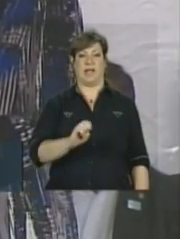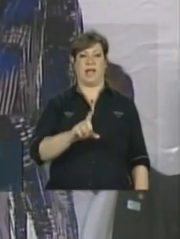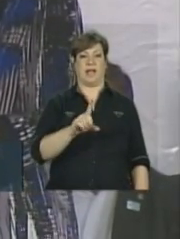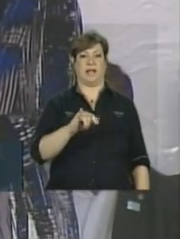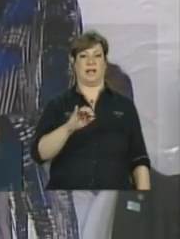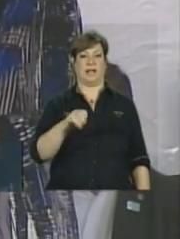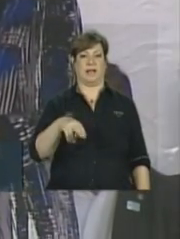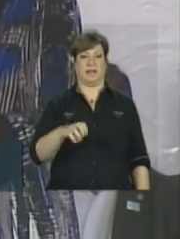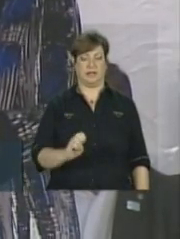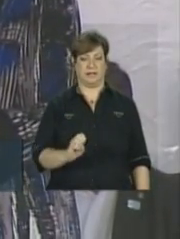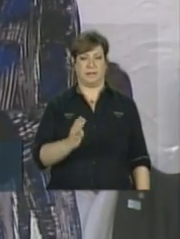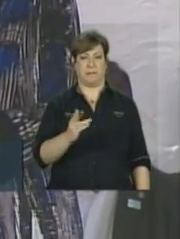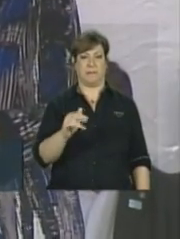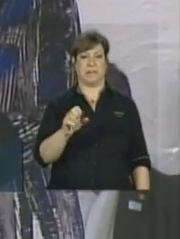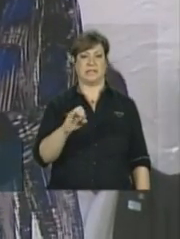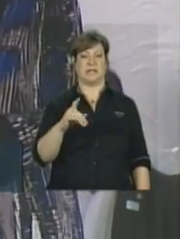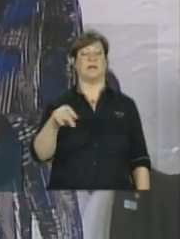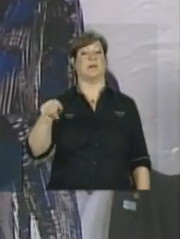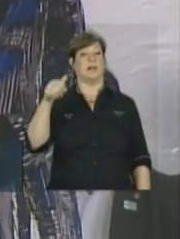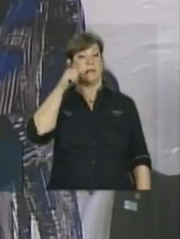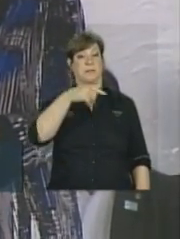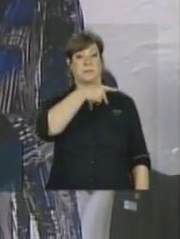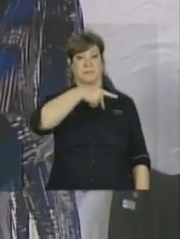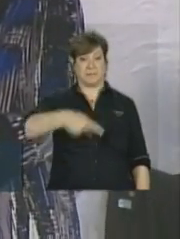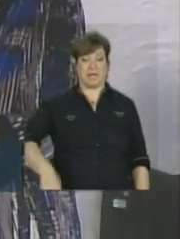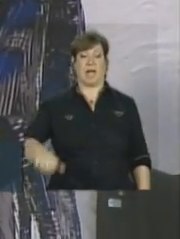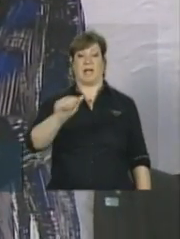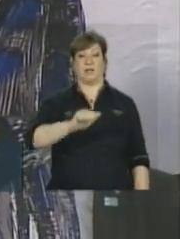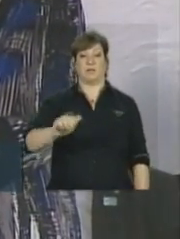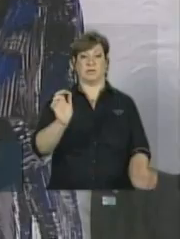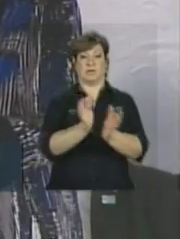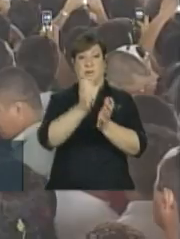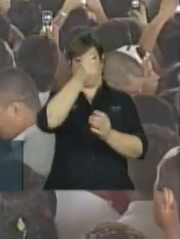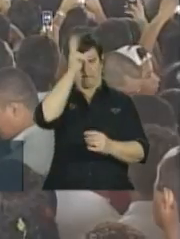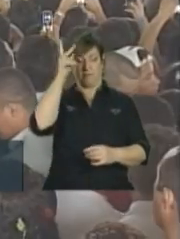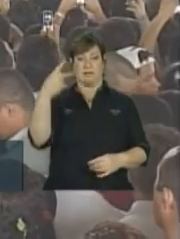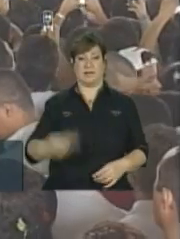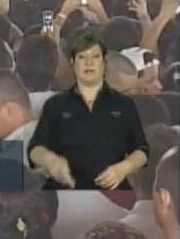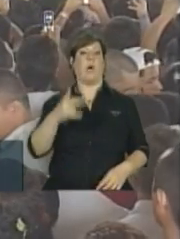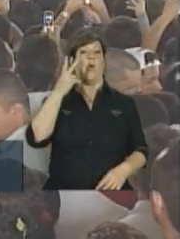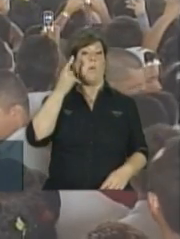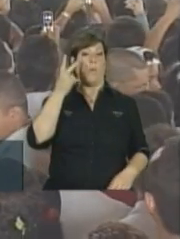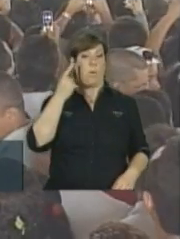Eliene Brasileiro, presidente da Associação de Prefeitos do Ceará.